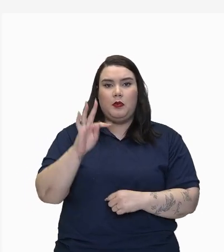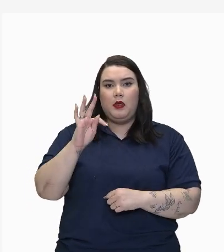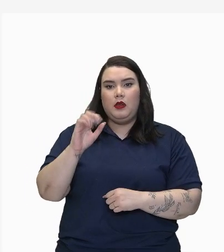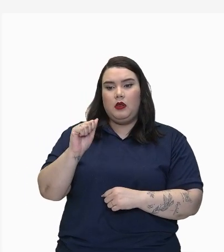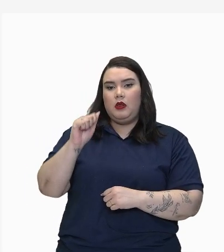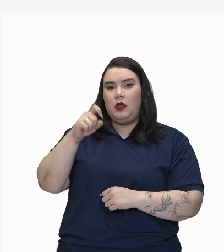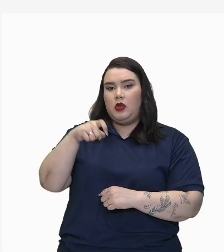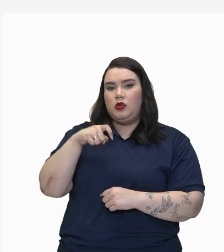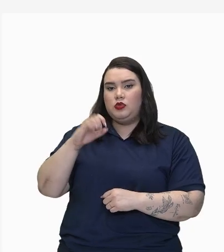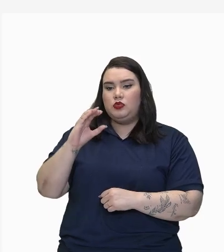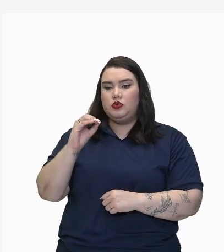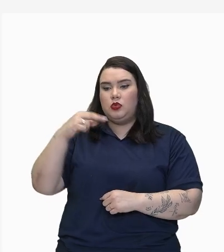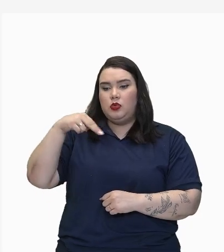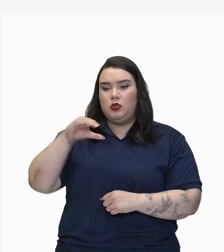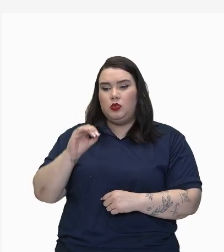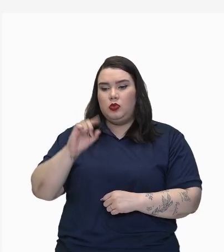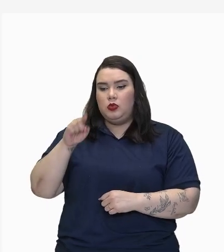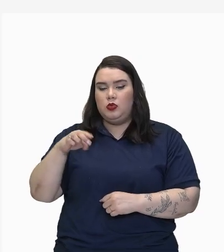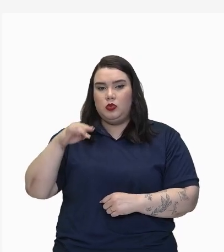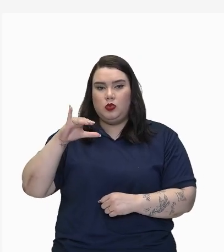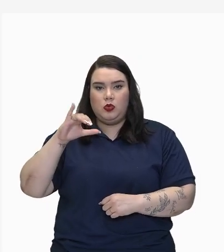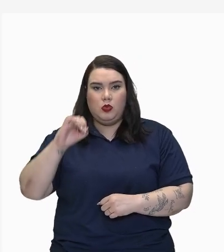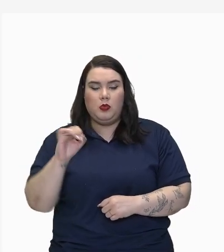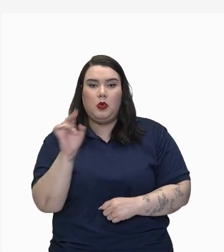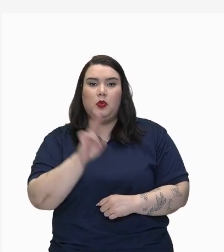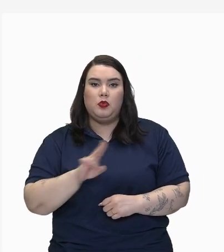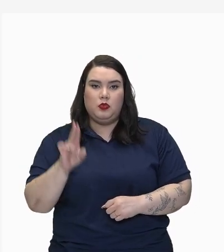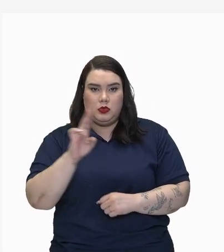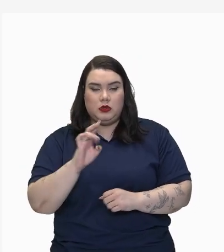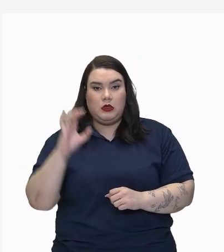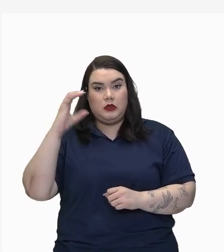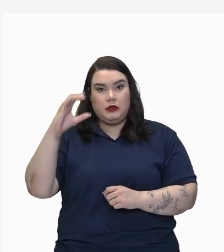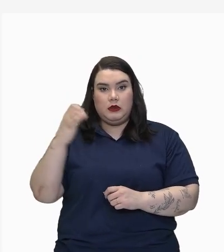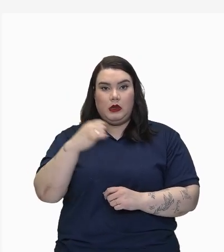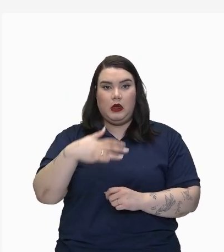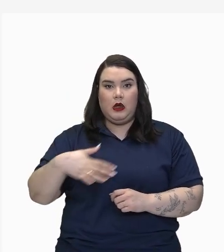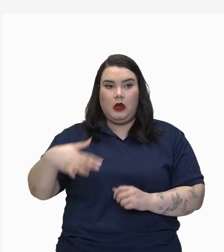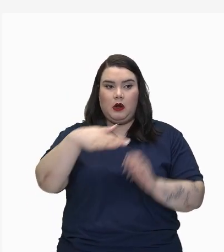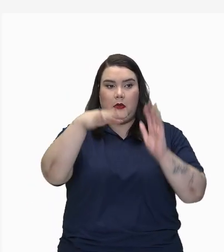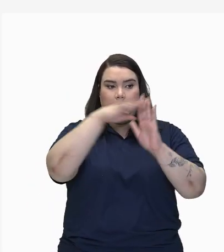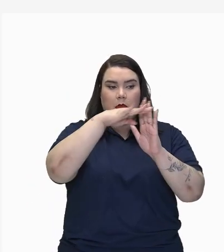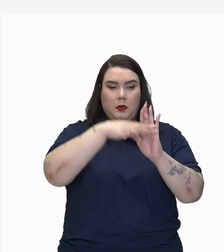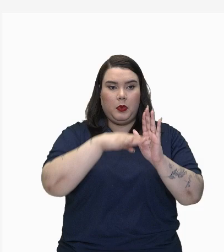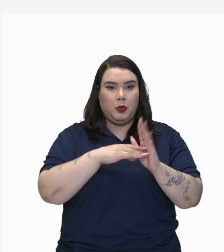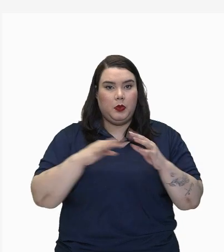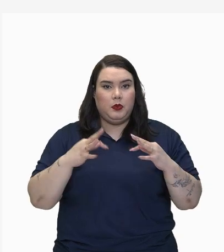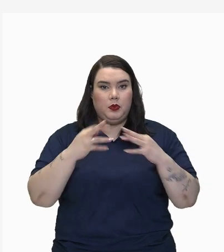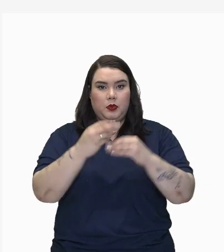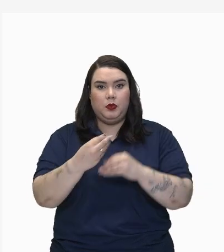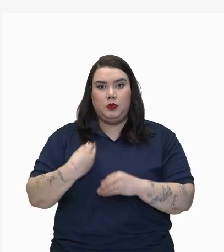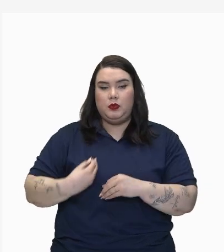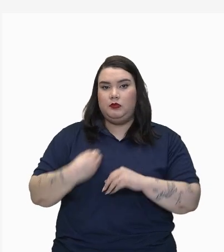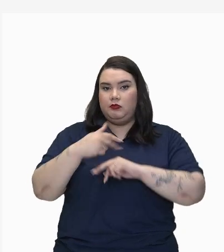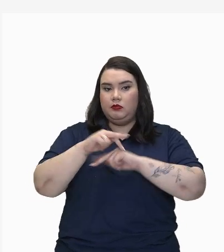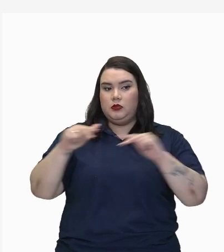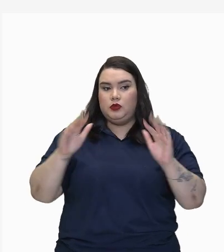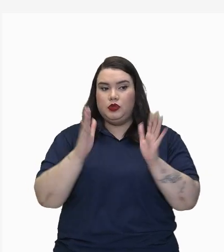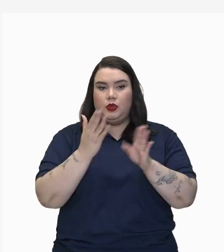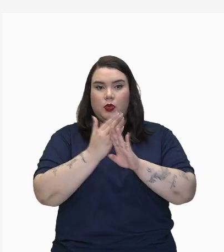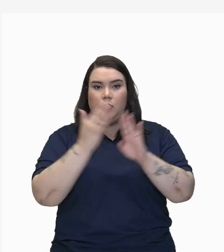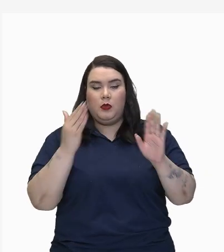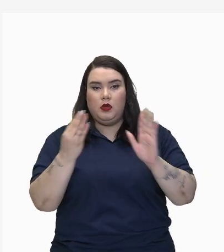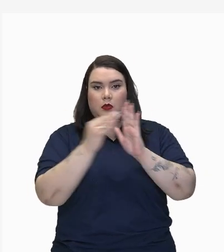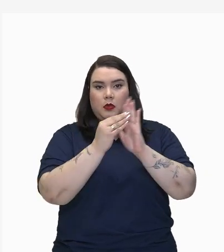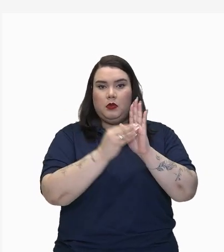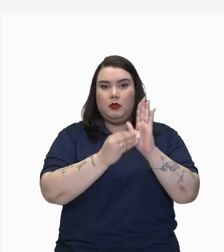na classificação científica de todos os seres vivos que já foram classificados e identificados, tá?